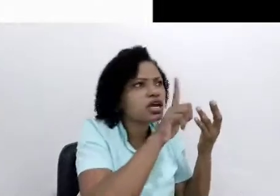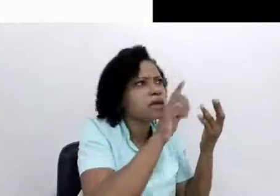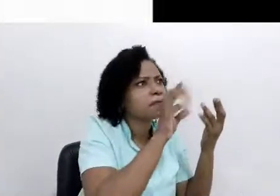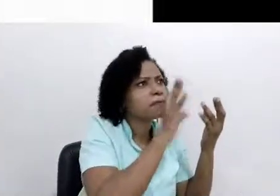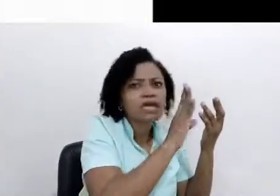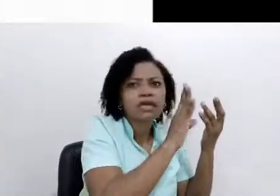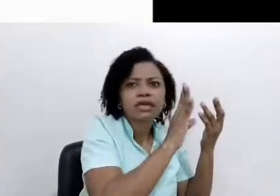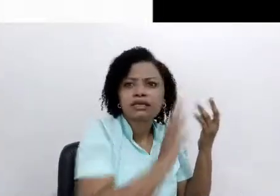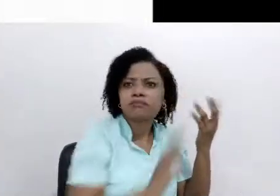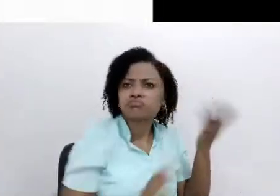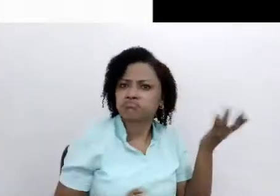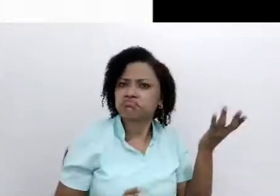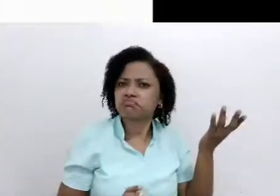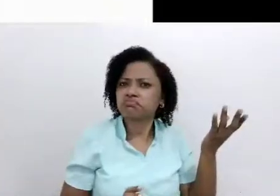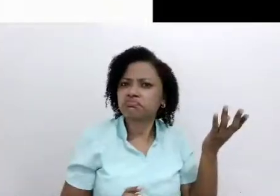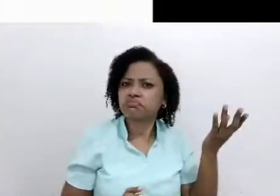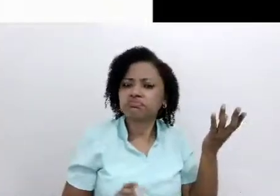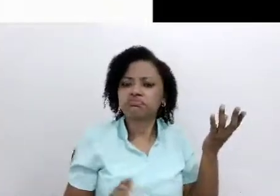blue.